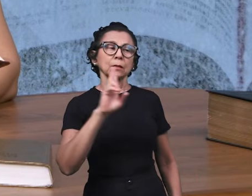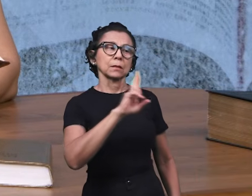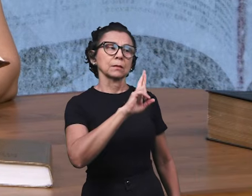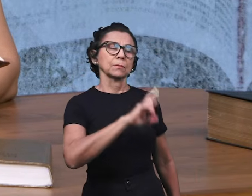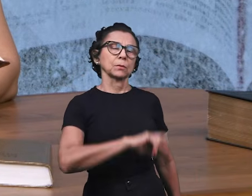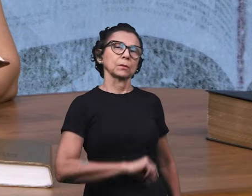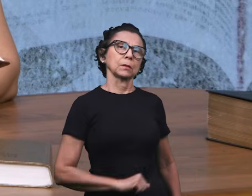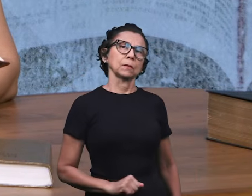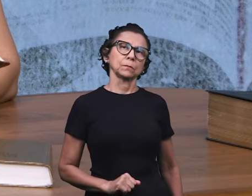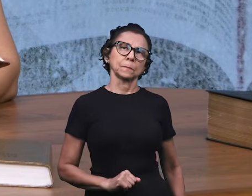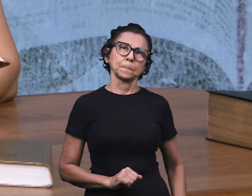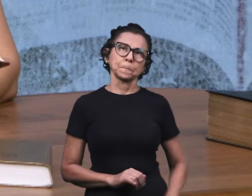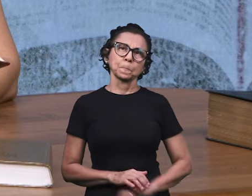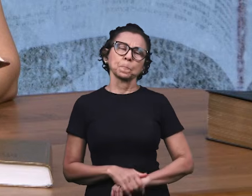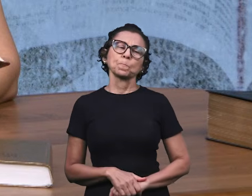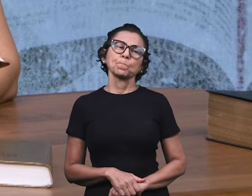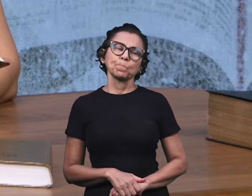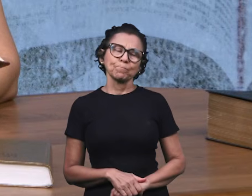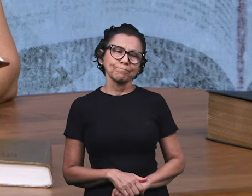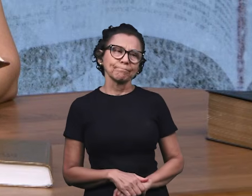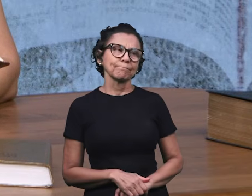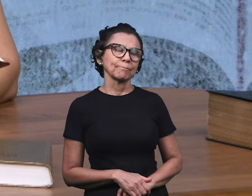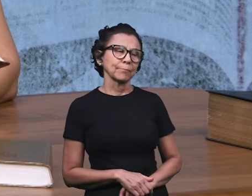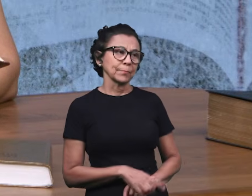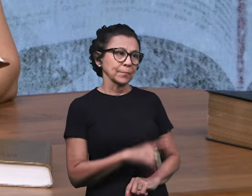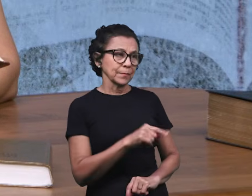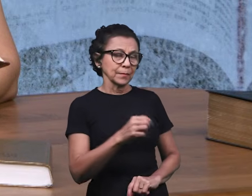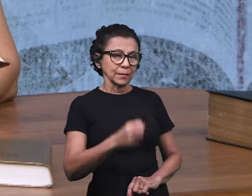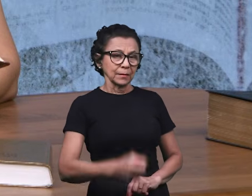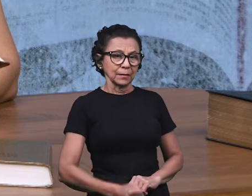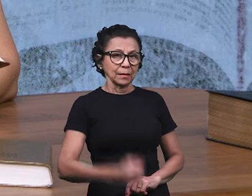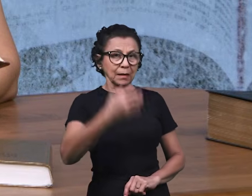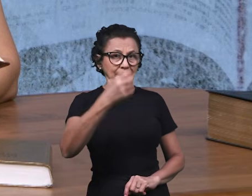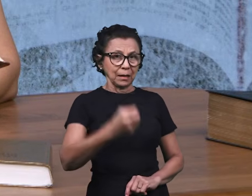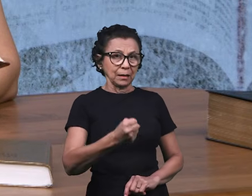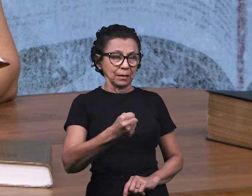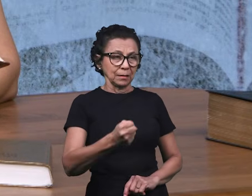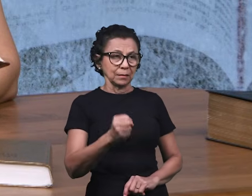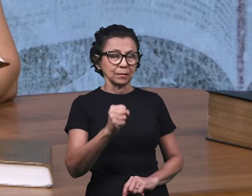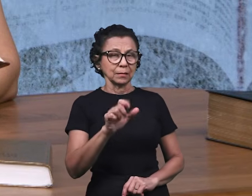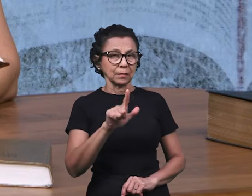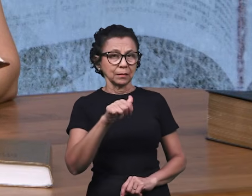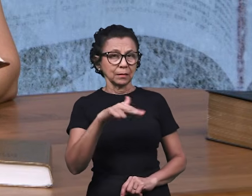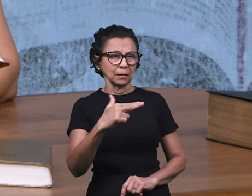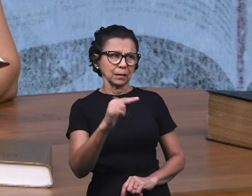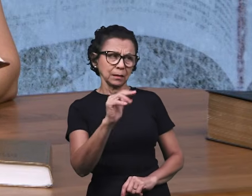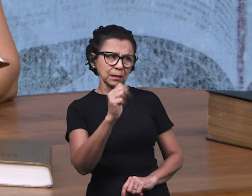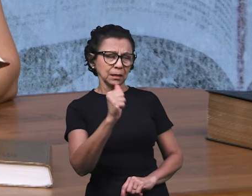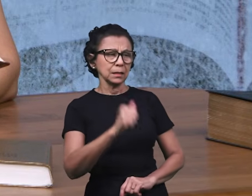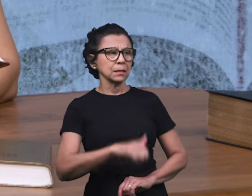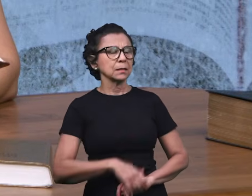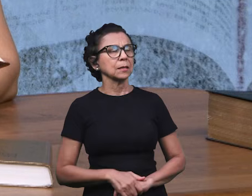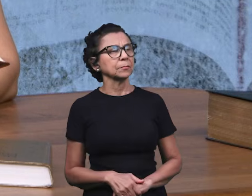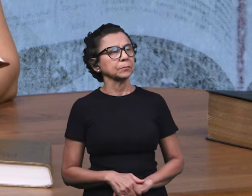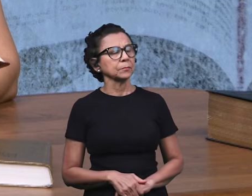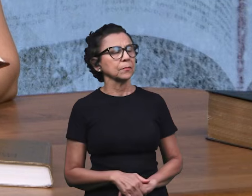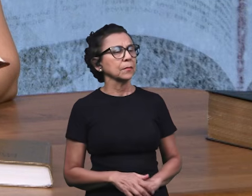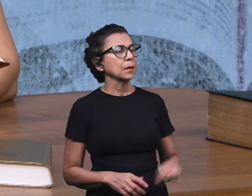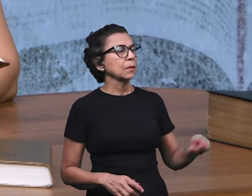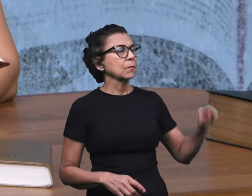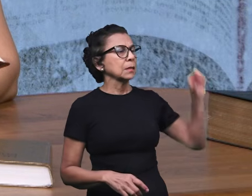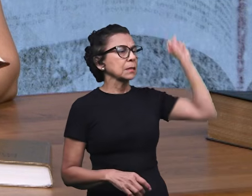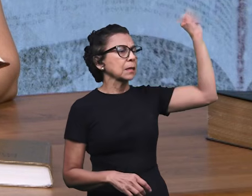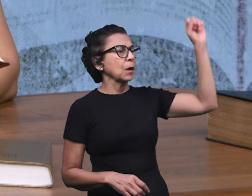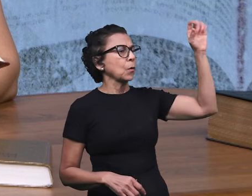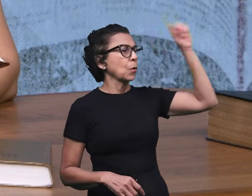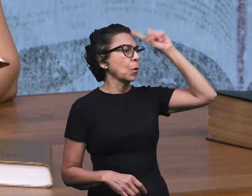disse: eis que a lança do rei, passe cá um dos mancebos